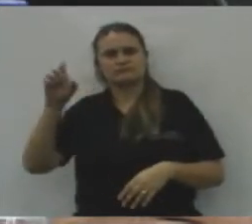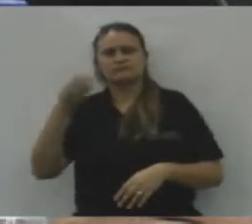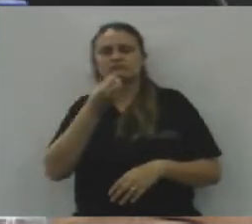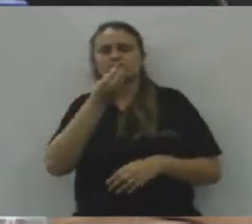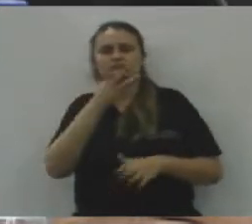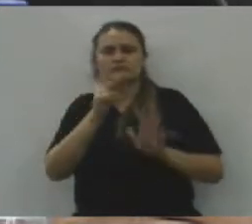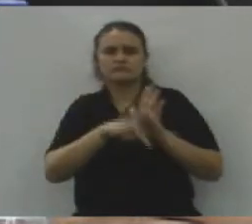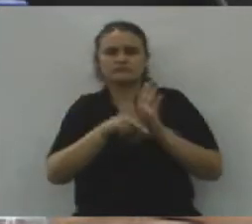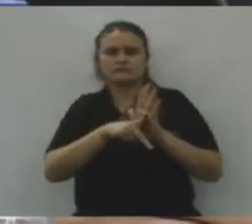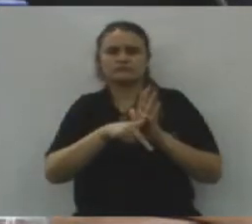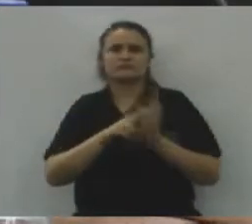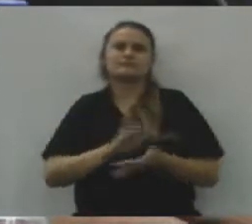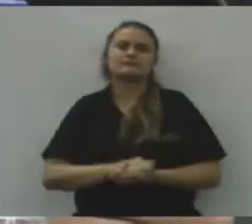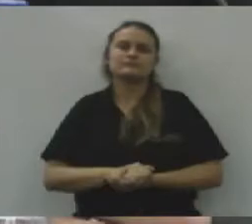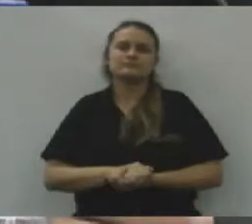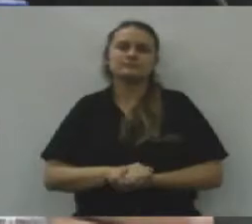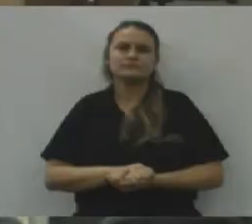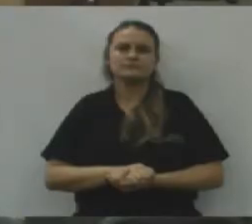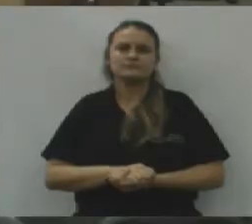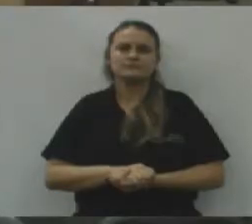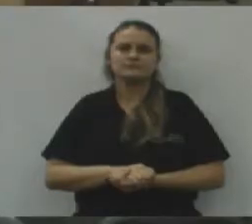projeto. Então, seria isso, senhor presidente.